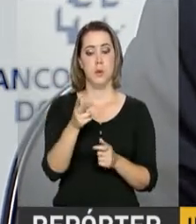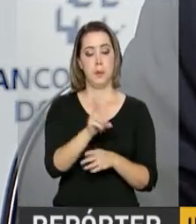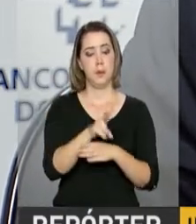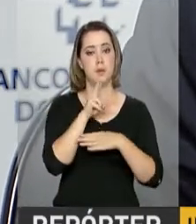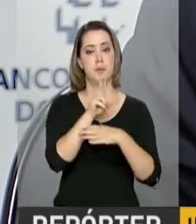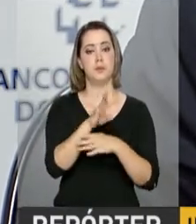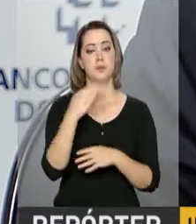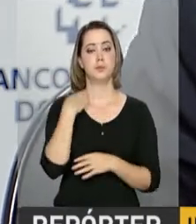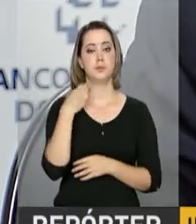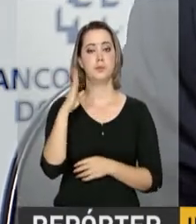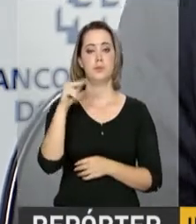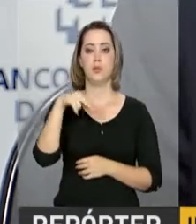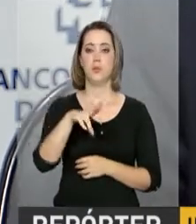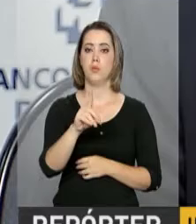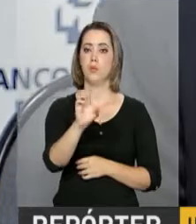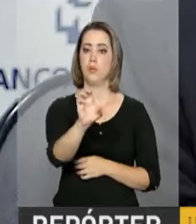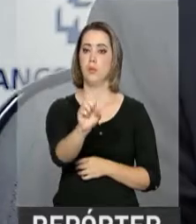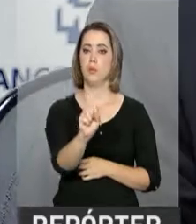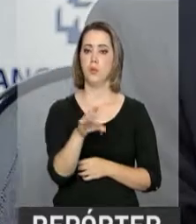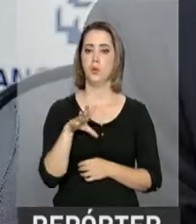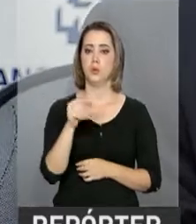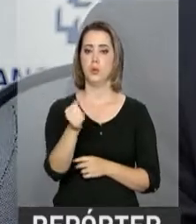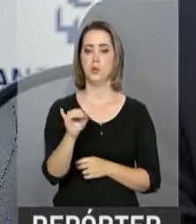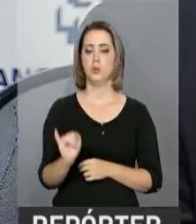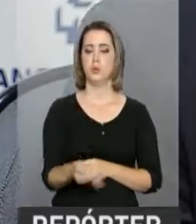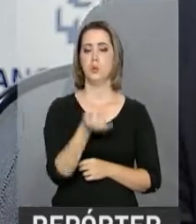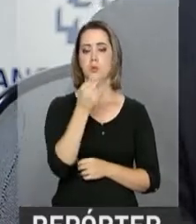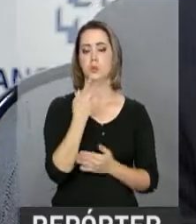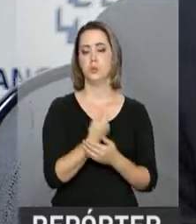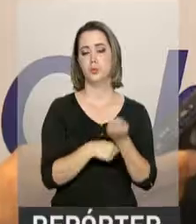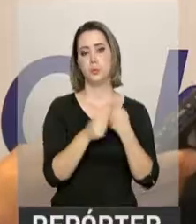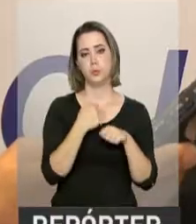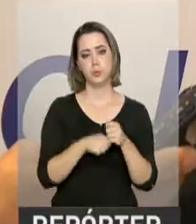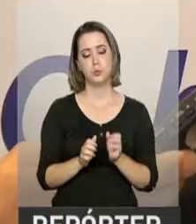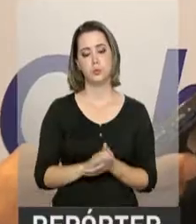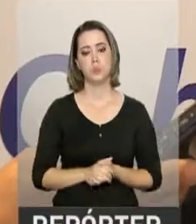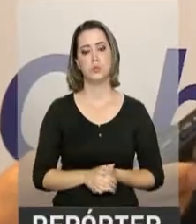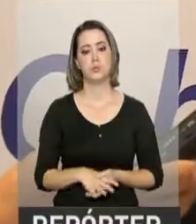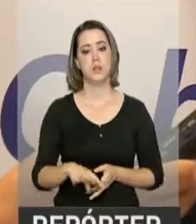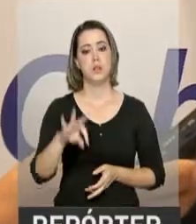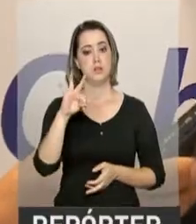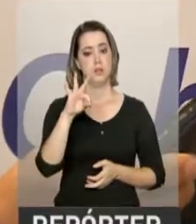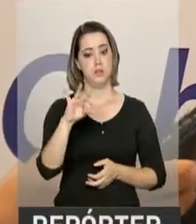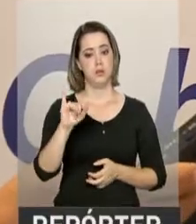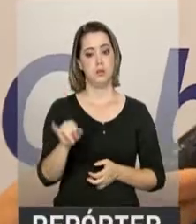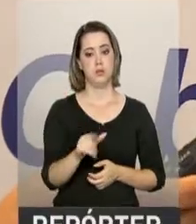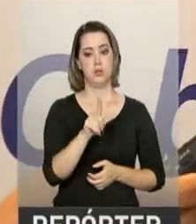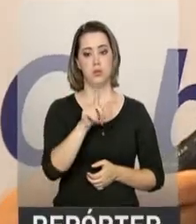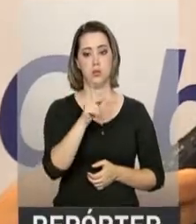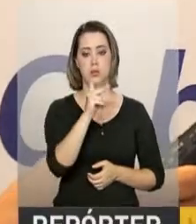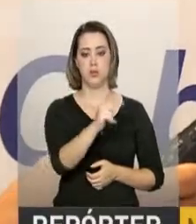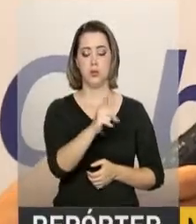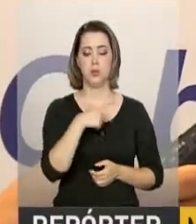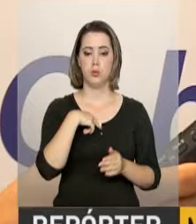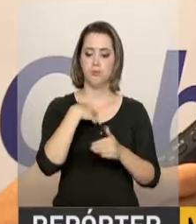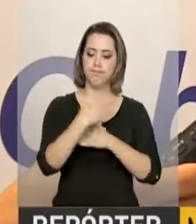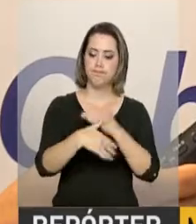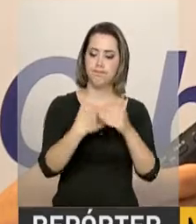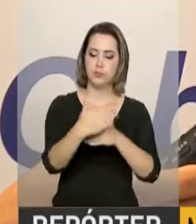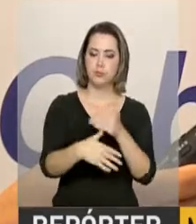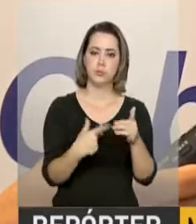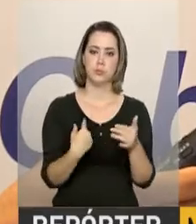f e para todas as taxas de juros da economia a tjlp ea nova taxa será uma transição gradual